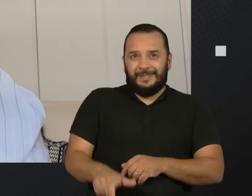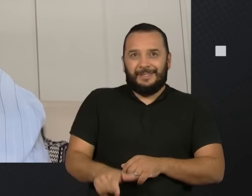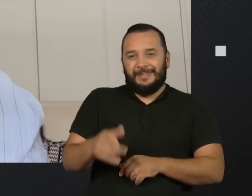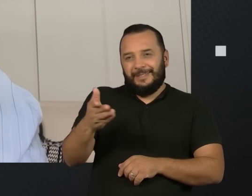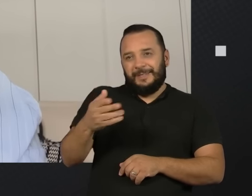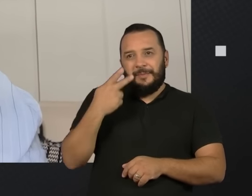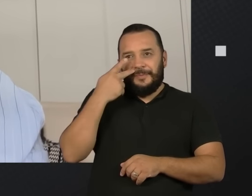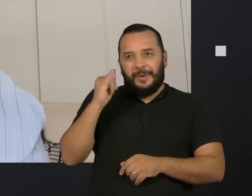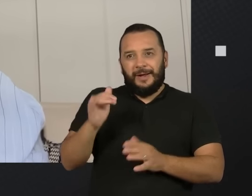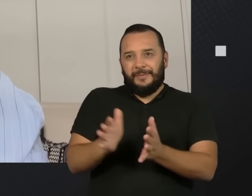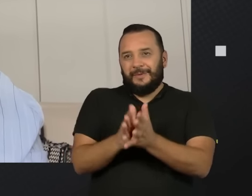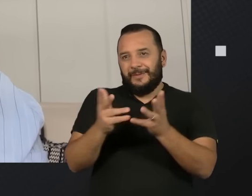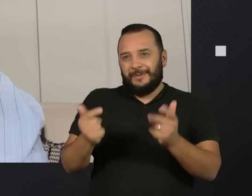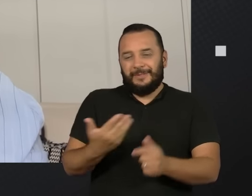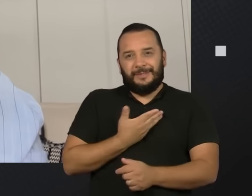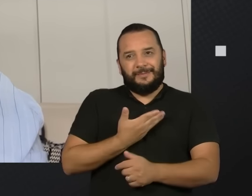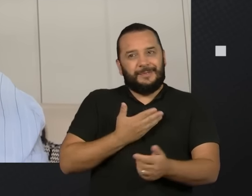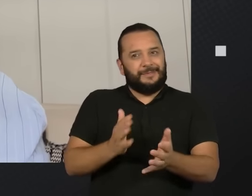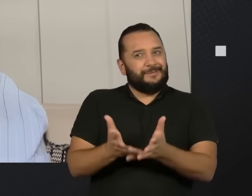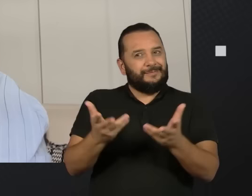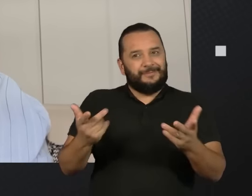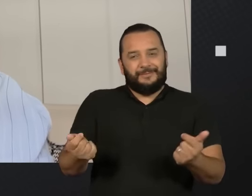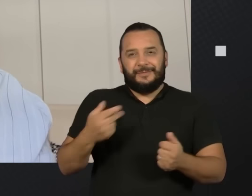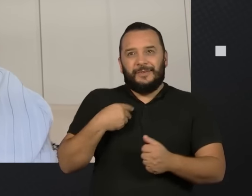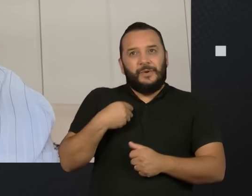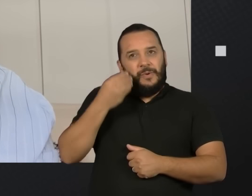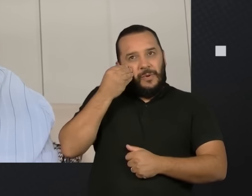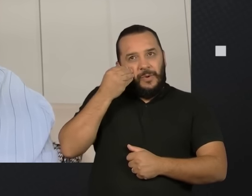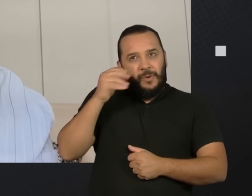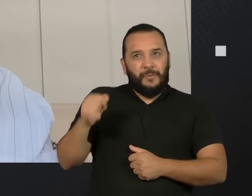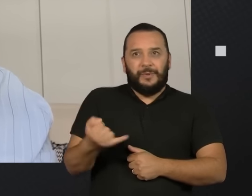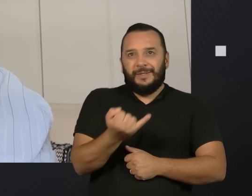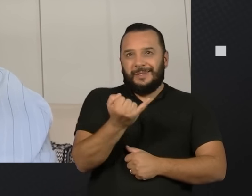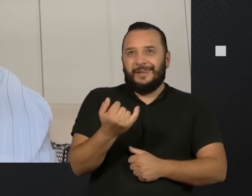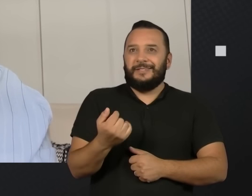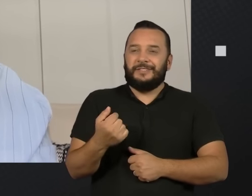pai maravilhoso, o amigo maravilhoso. Eu tive a oportunidade de